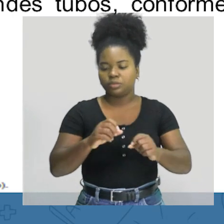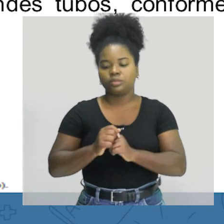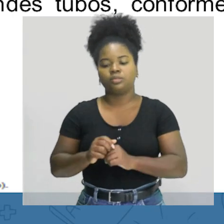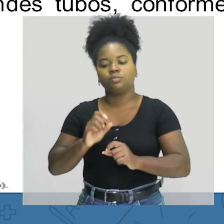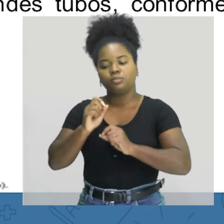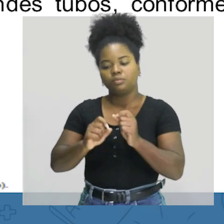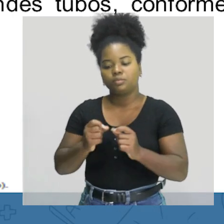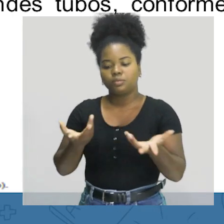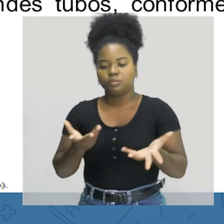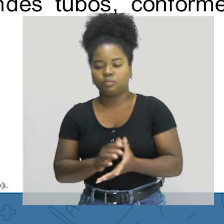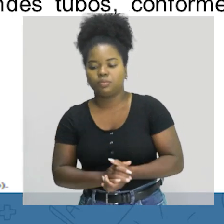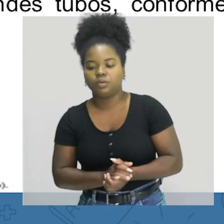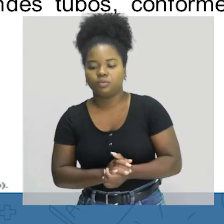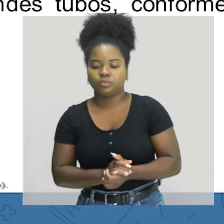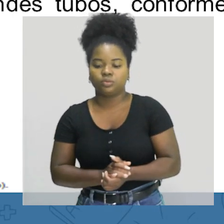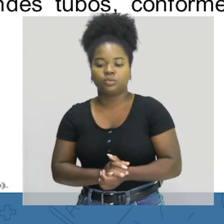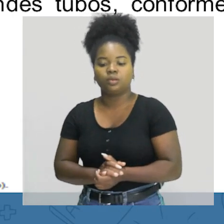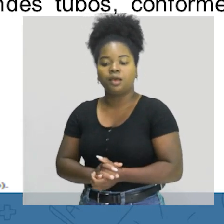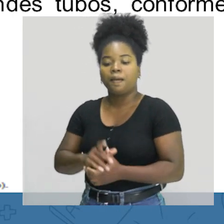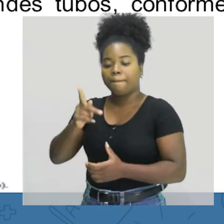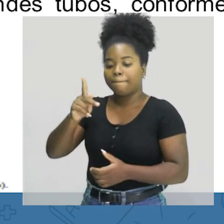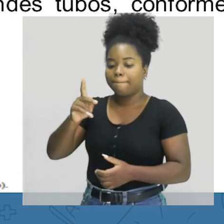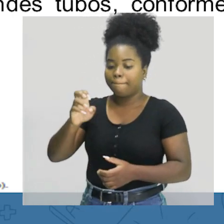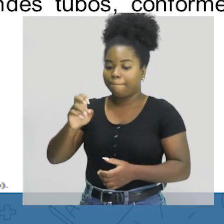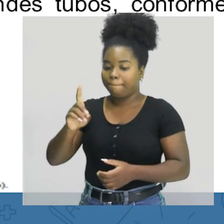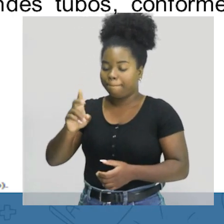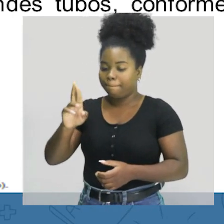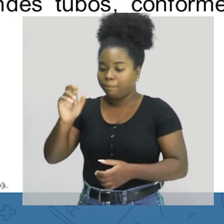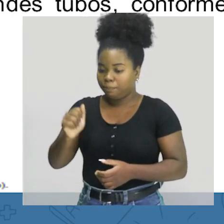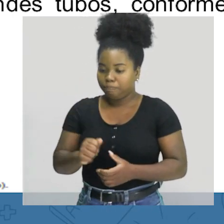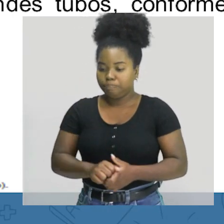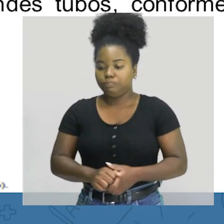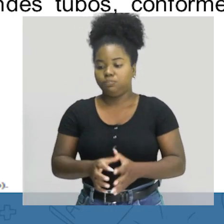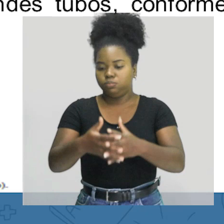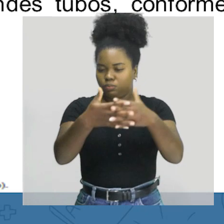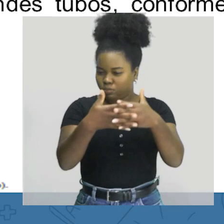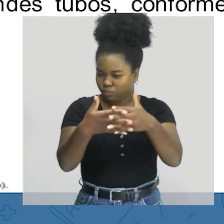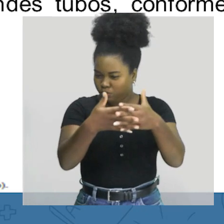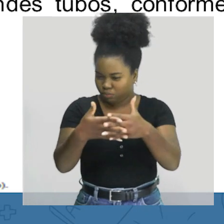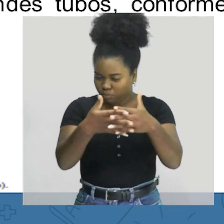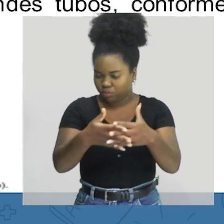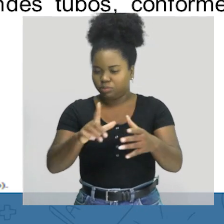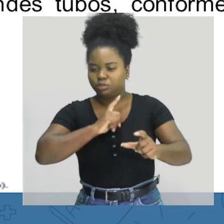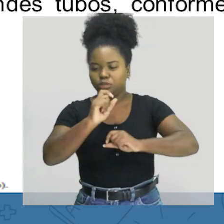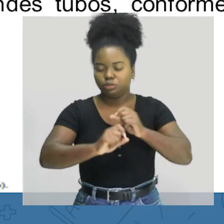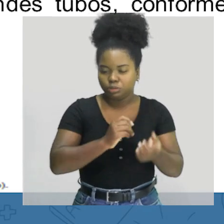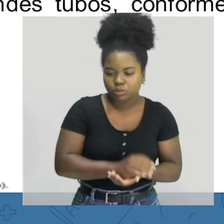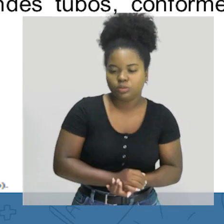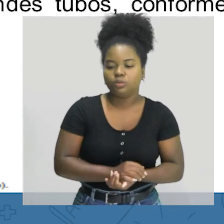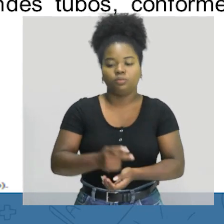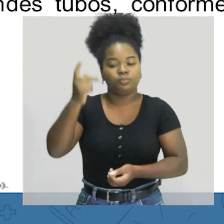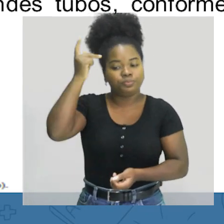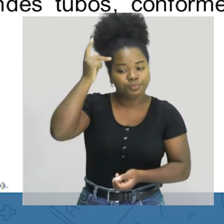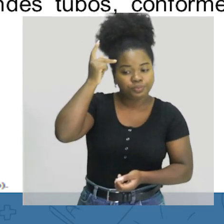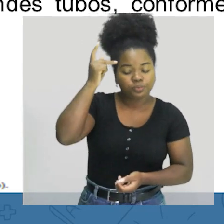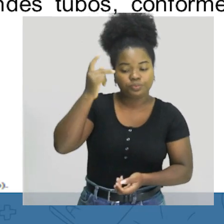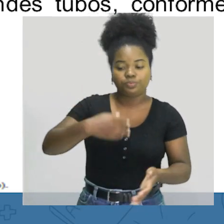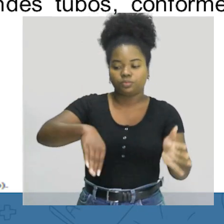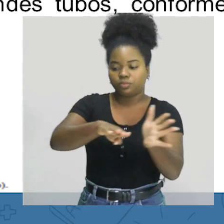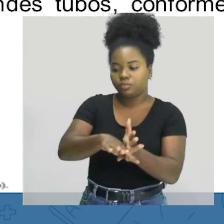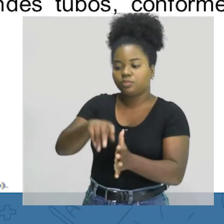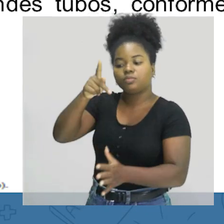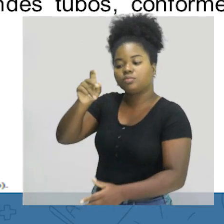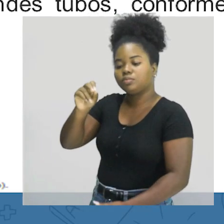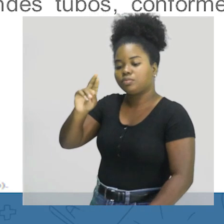capital. Esse veículo vinha de São Paulo para Porto Alegre e transportava 3 grandes dutos, conforme ilustra a